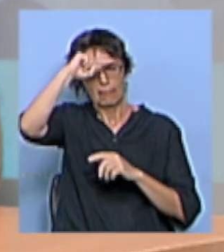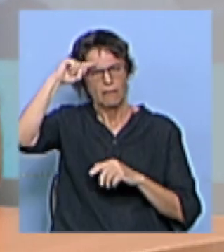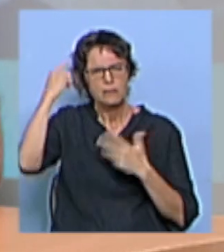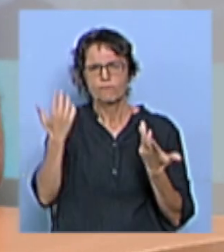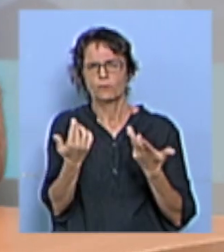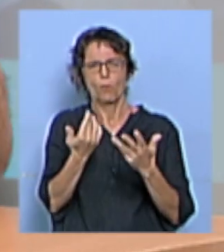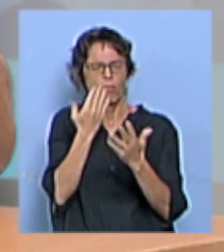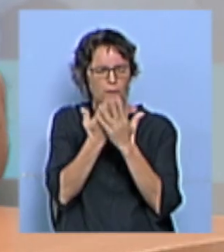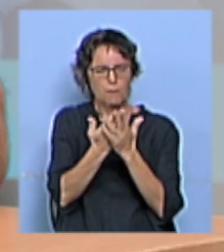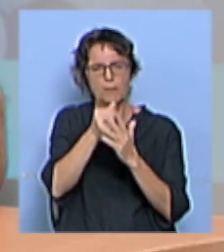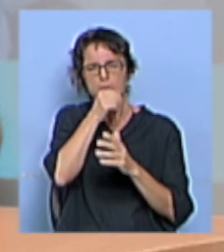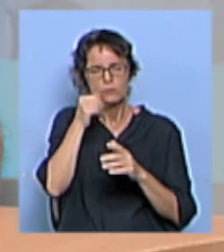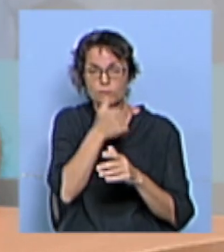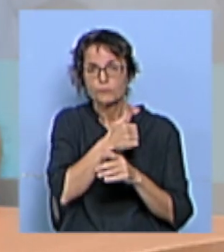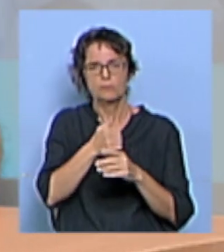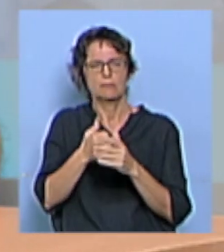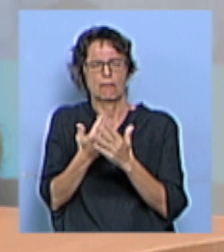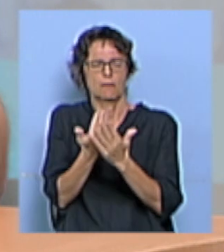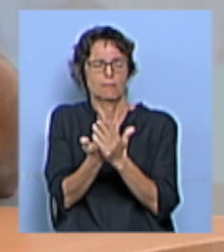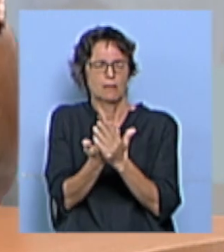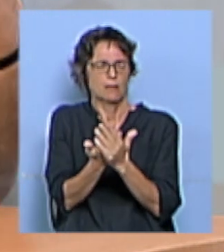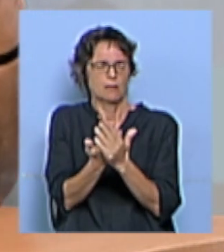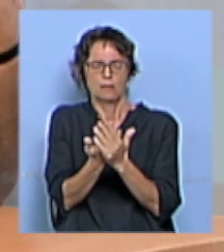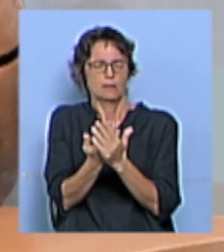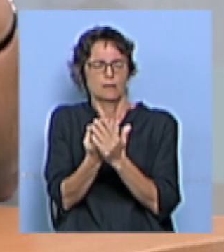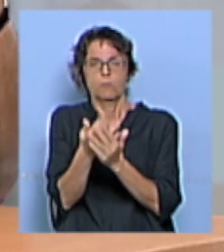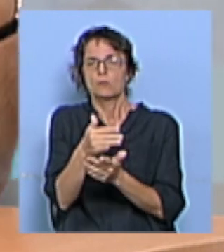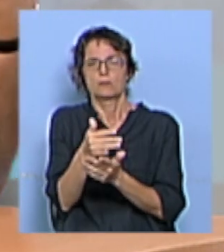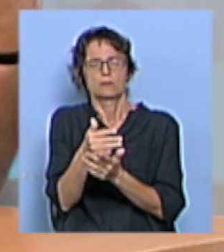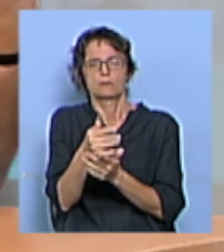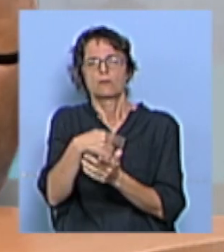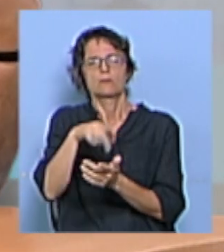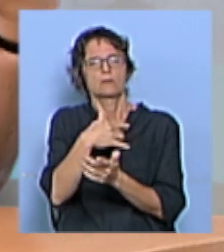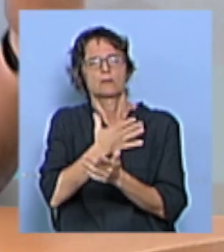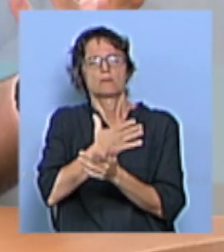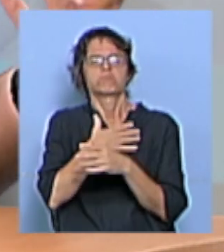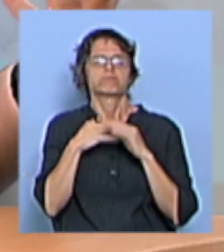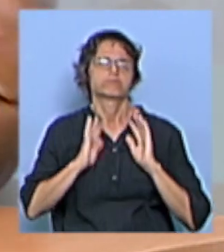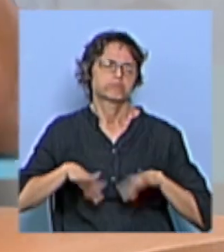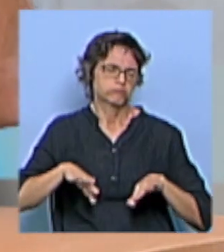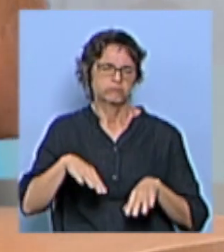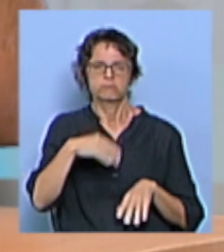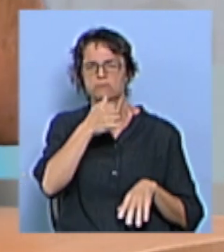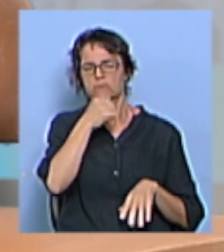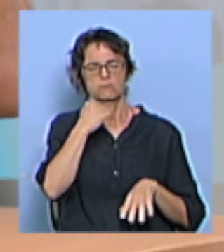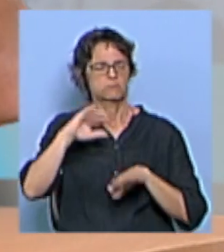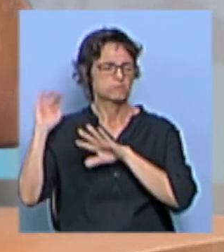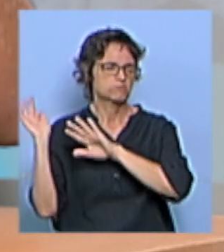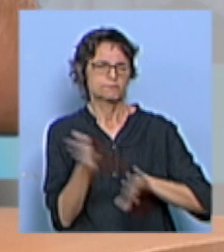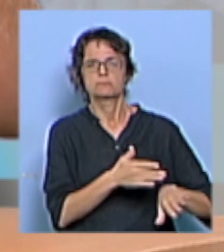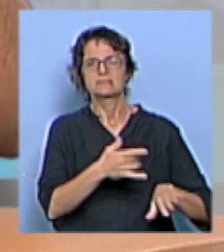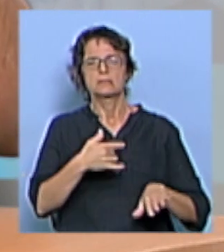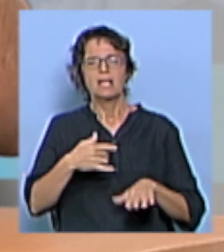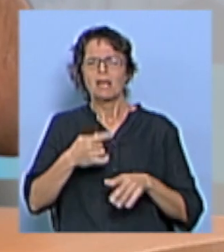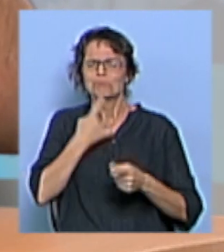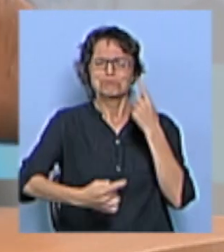diante dos sofrimentos, a gente às vezes quer desistir. E a gente reclama. A gente deixou de ter paciência com Deus. A gente não vê Deus. É uma obscuridade.